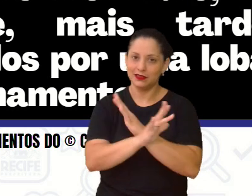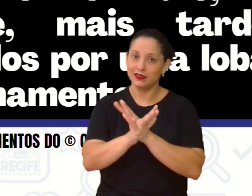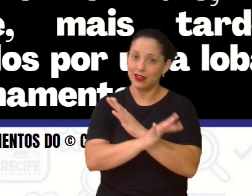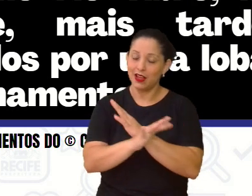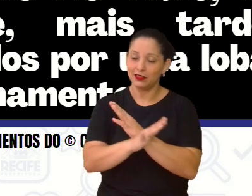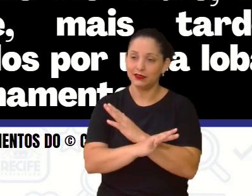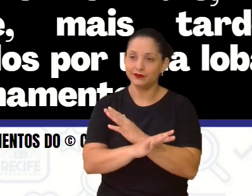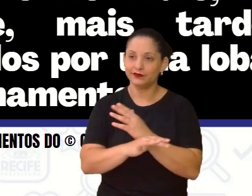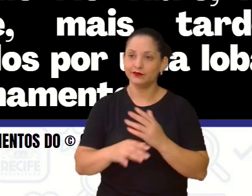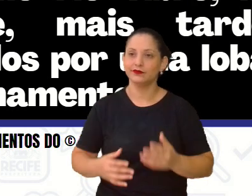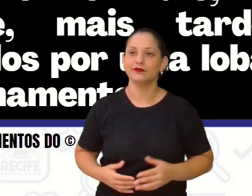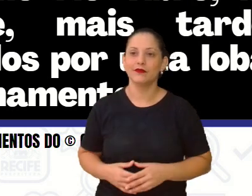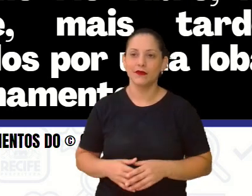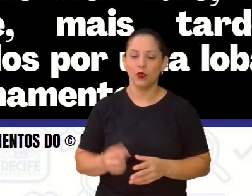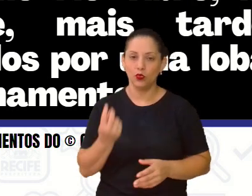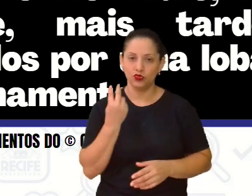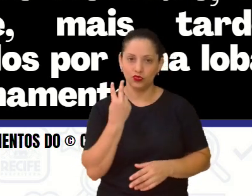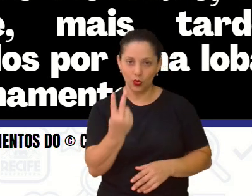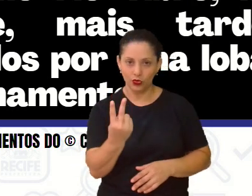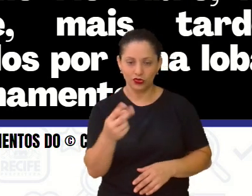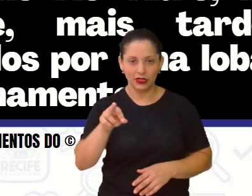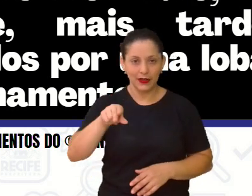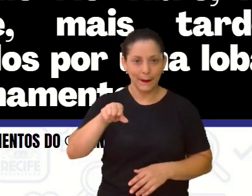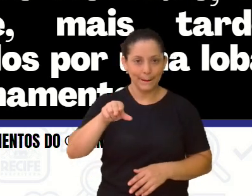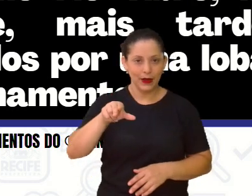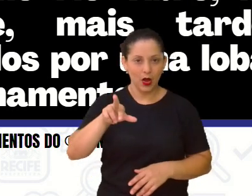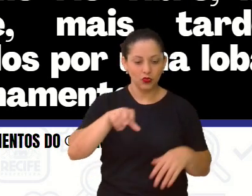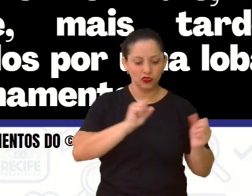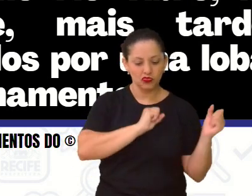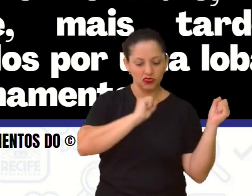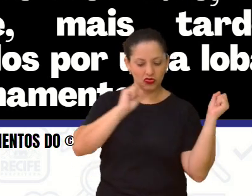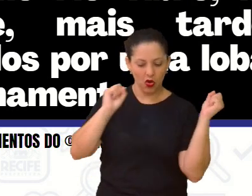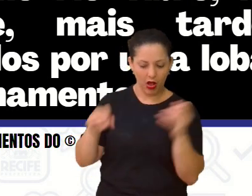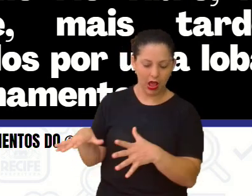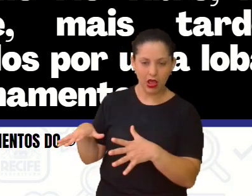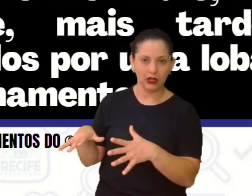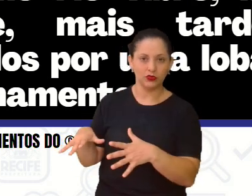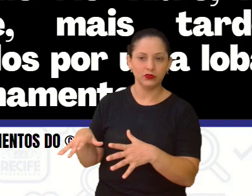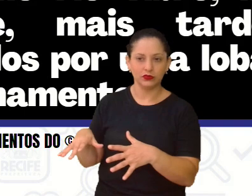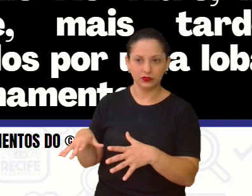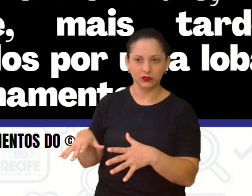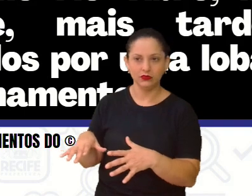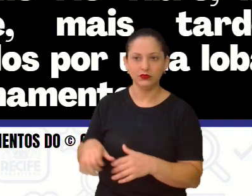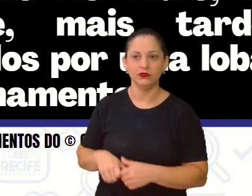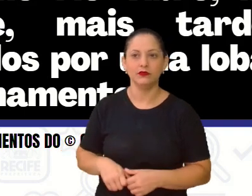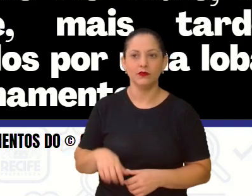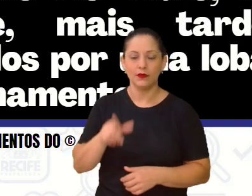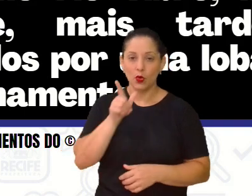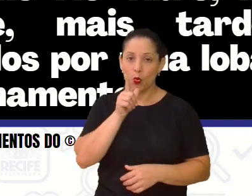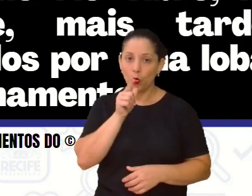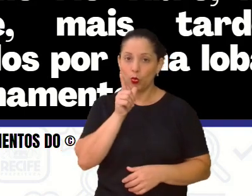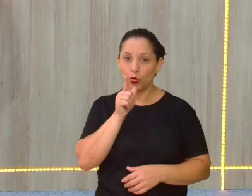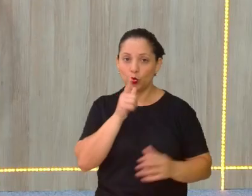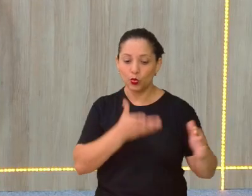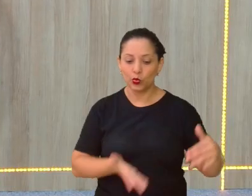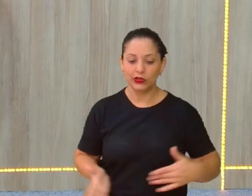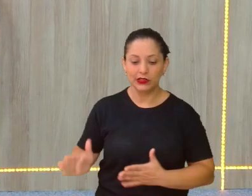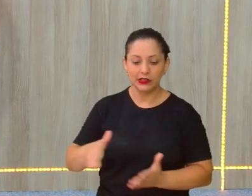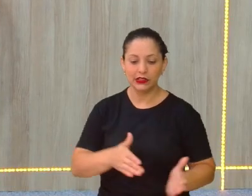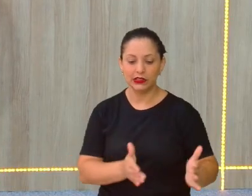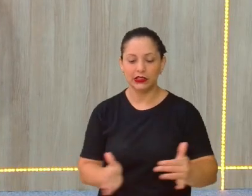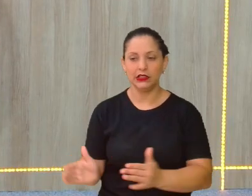mito é que esses irmãos eles teriam sido jogados, né, por meio de um cesto ali no rio Tibre, né, e teriam